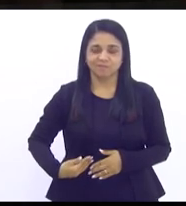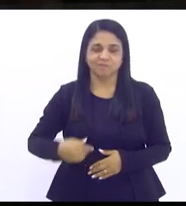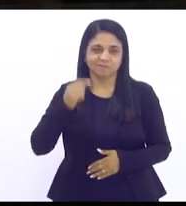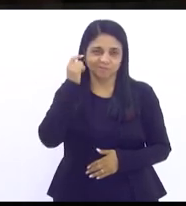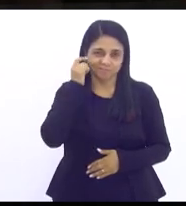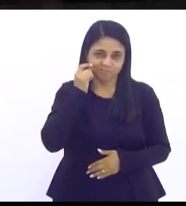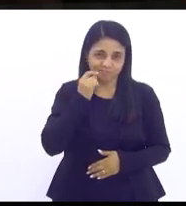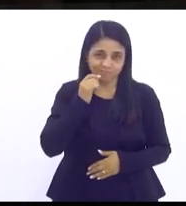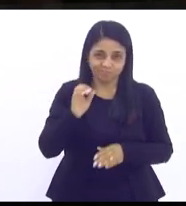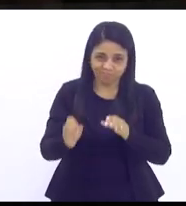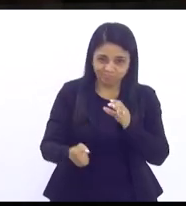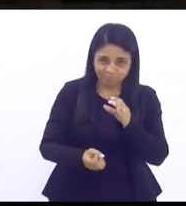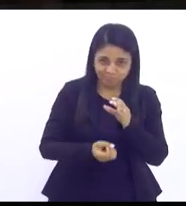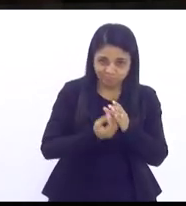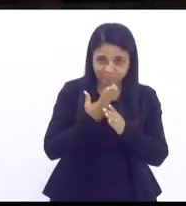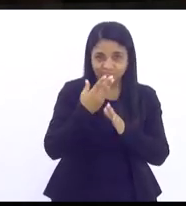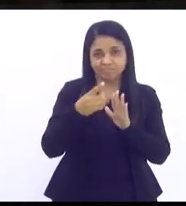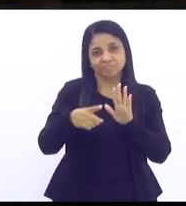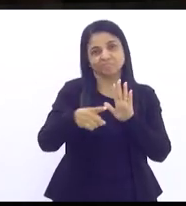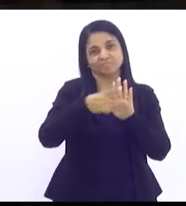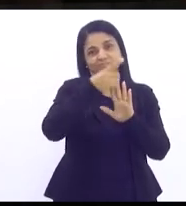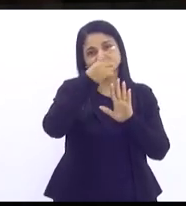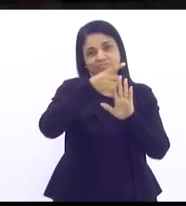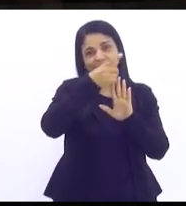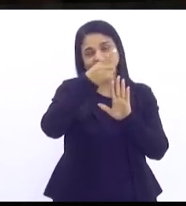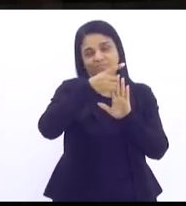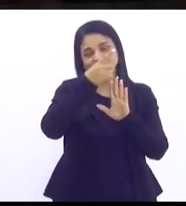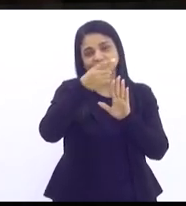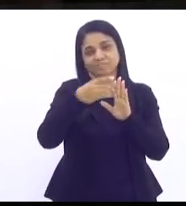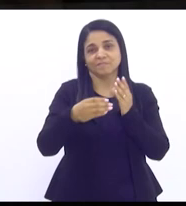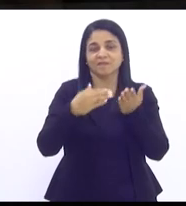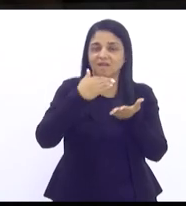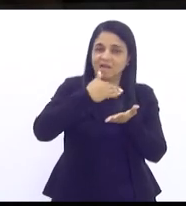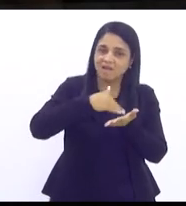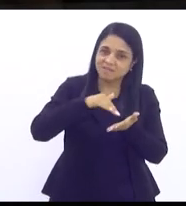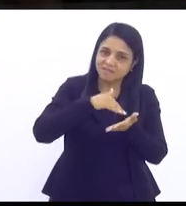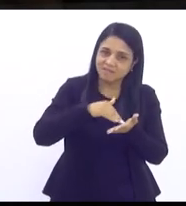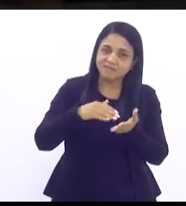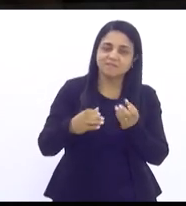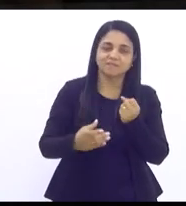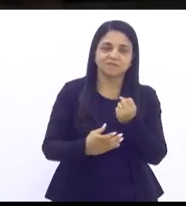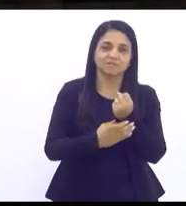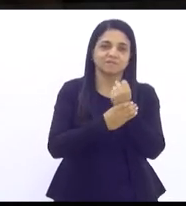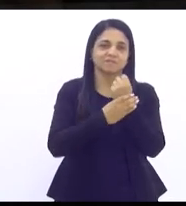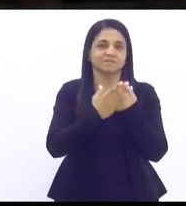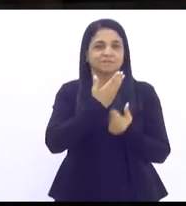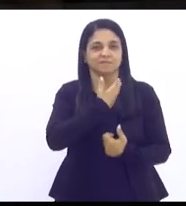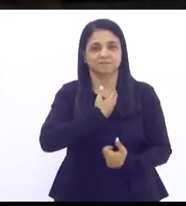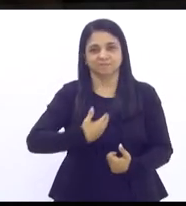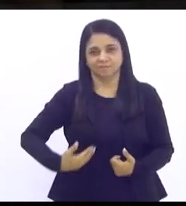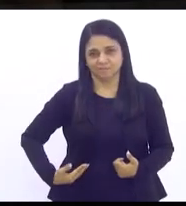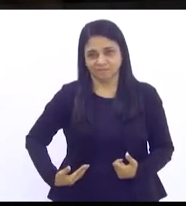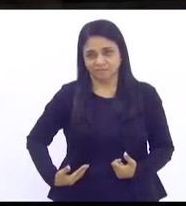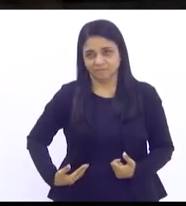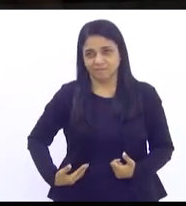recria, por decreto, a Secretaria de Segurança Pública. Então, o tema